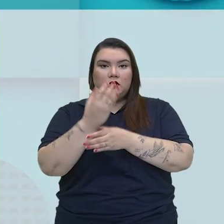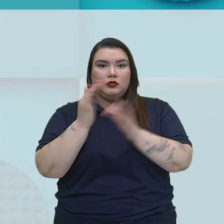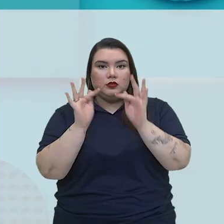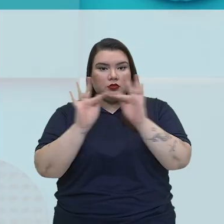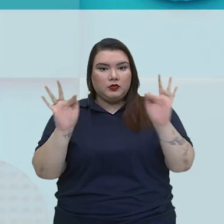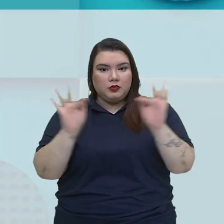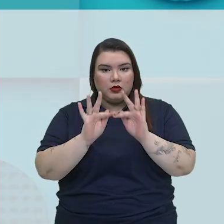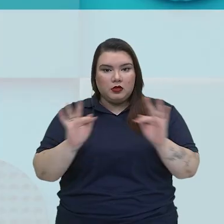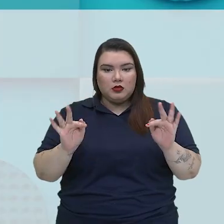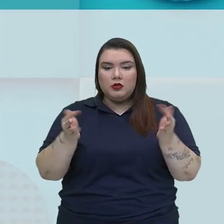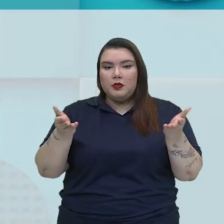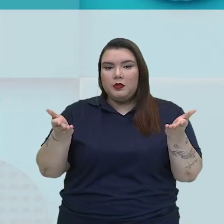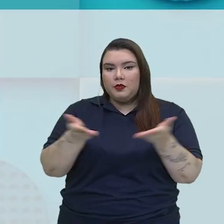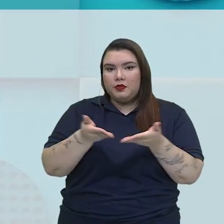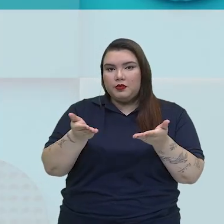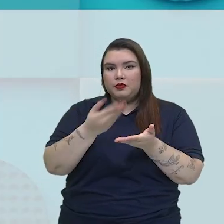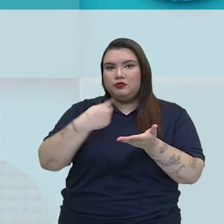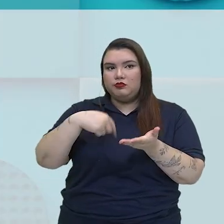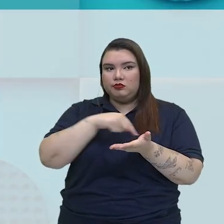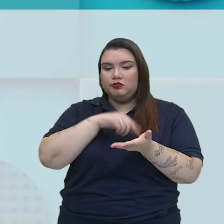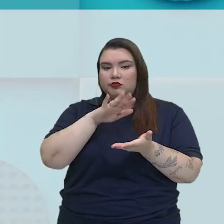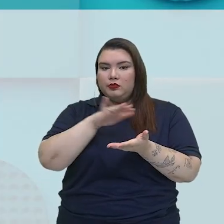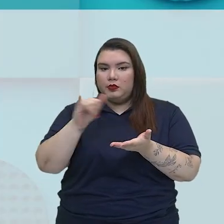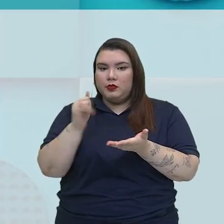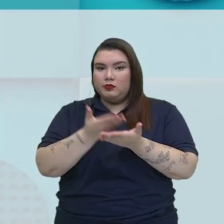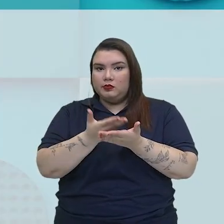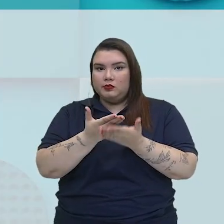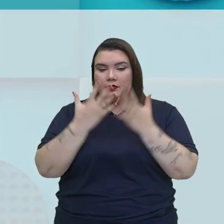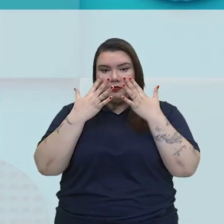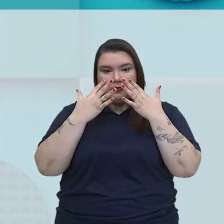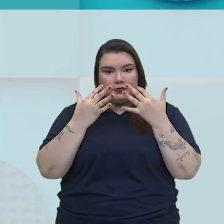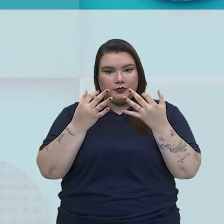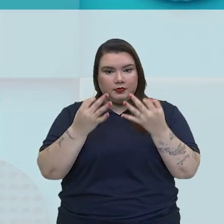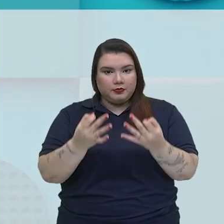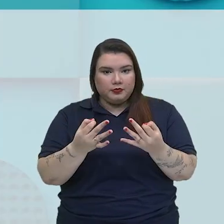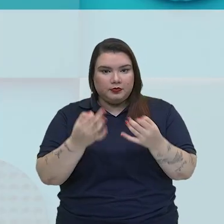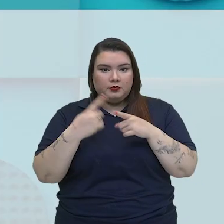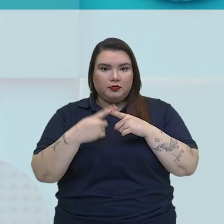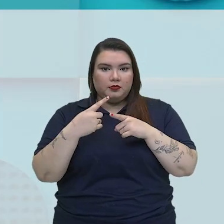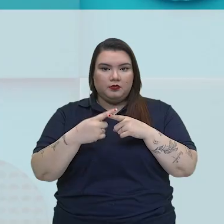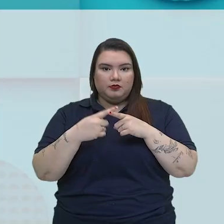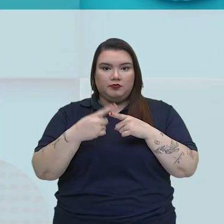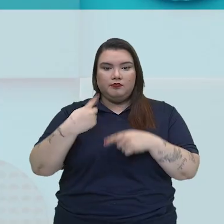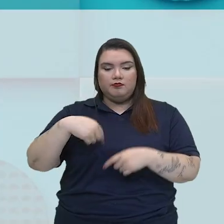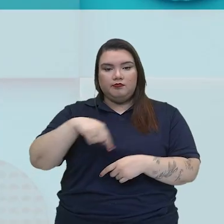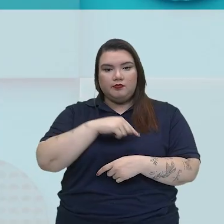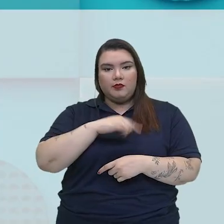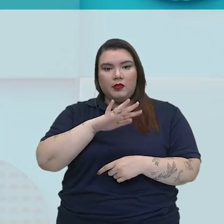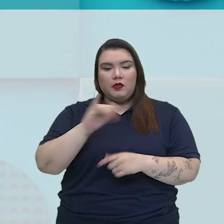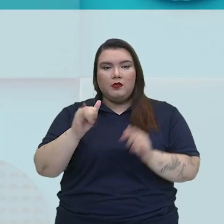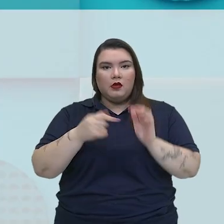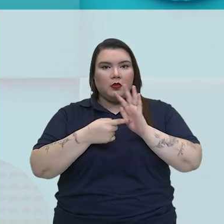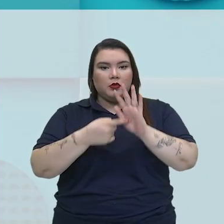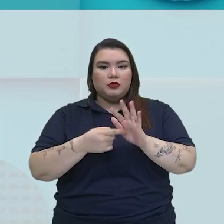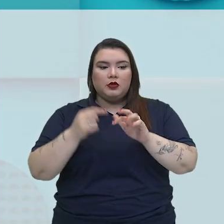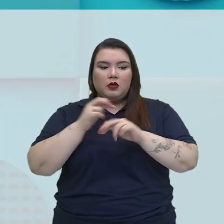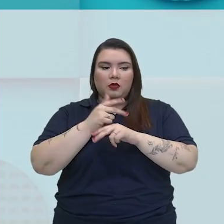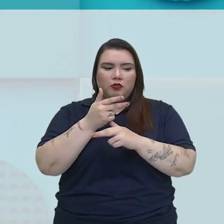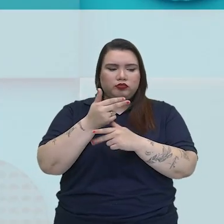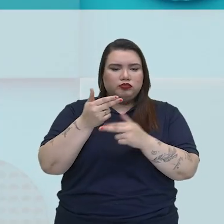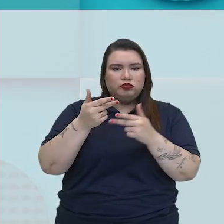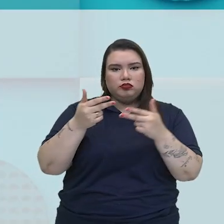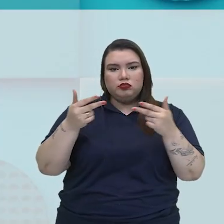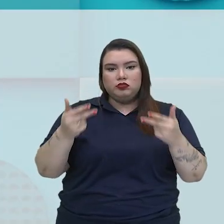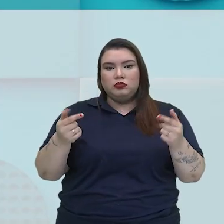frases e é isso que nós vamos ver agora. Prestem bastante atenção, porque nós vamos ver muitas coisas